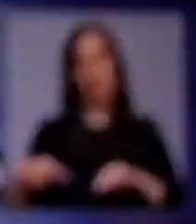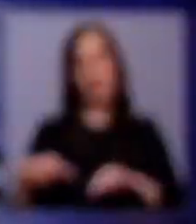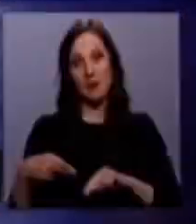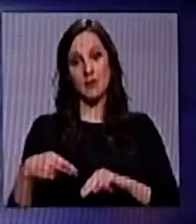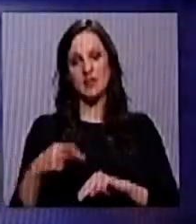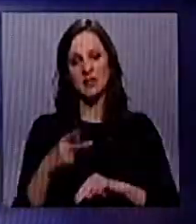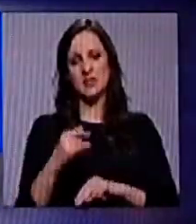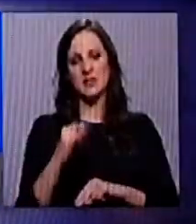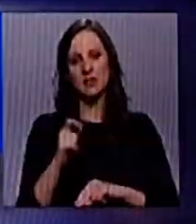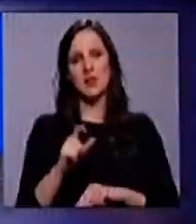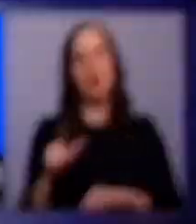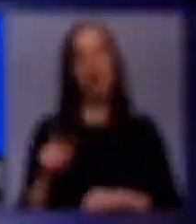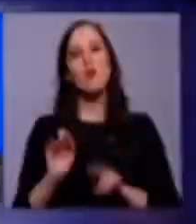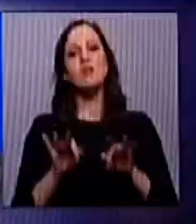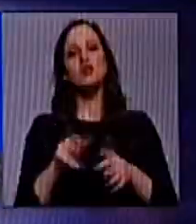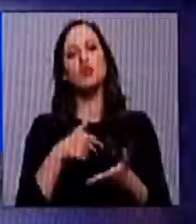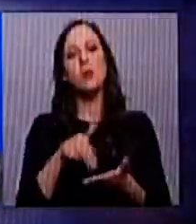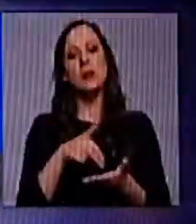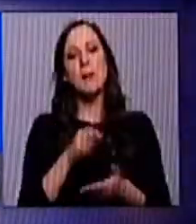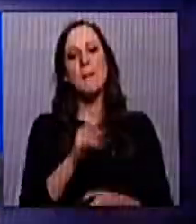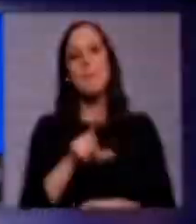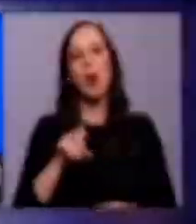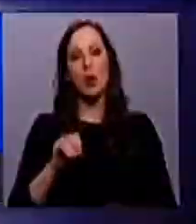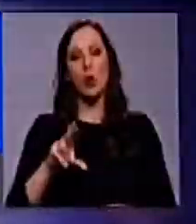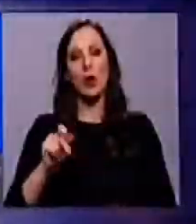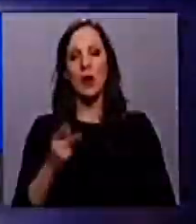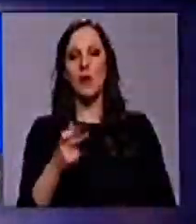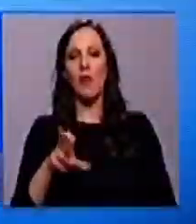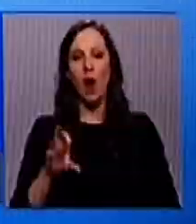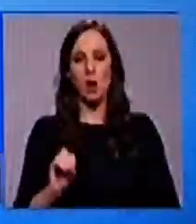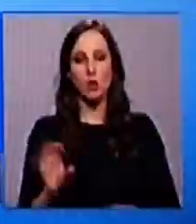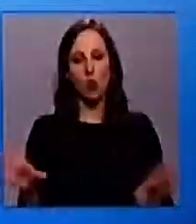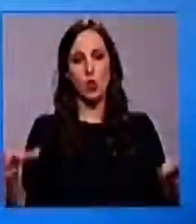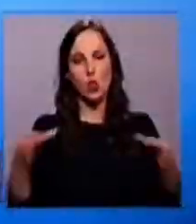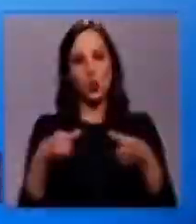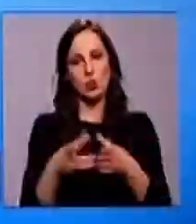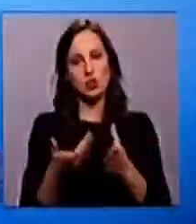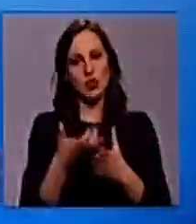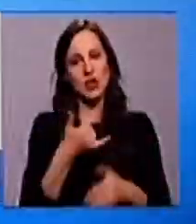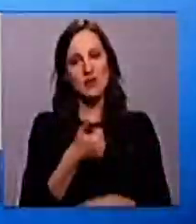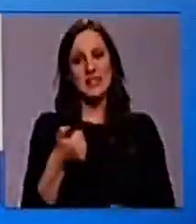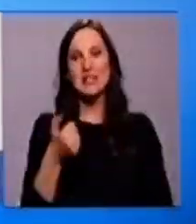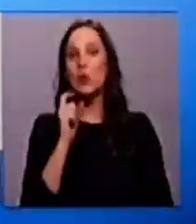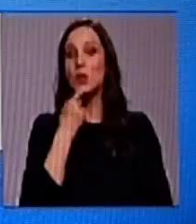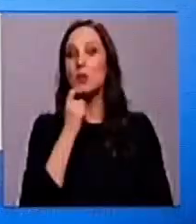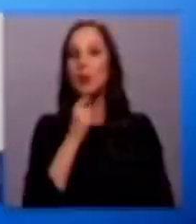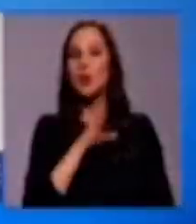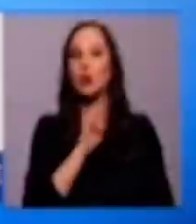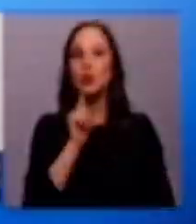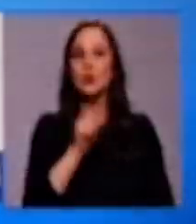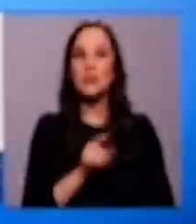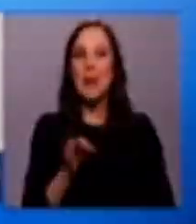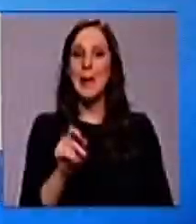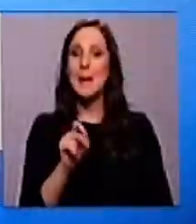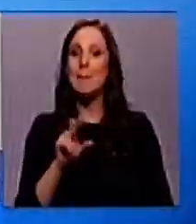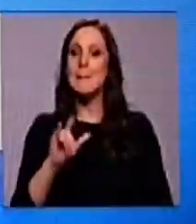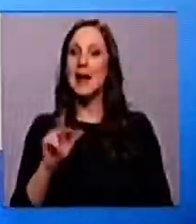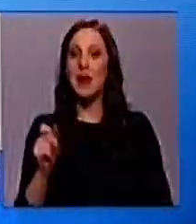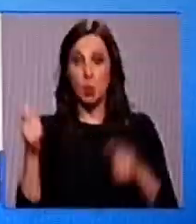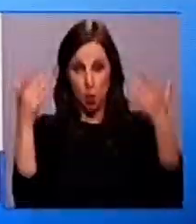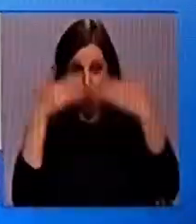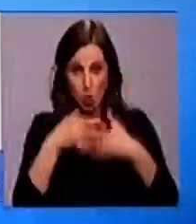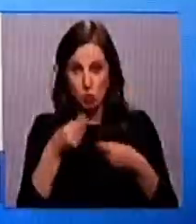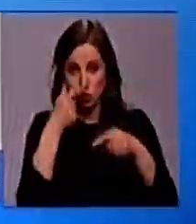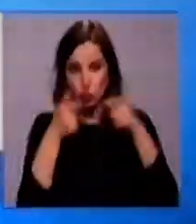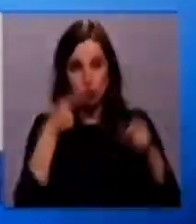onde está a terminar o espetáculo de Paulo de Carvalho com a Filarmónica Vizelense para assinalar o 25 de Abril. José António Pereira, boa noite. Estava muita gente